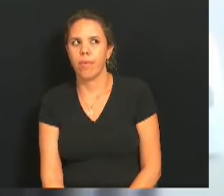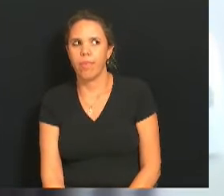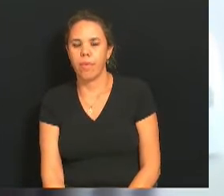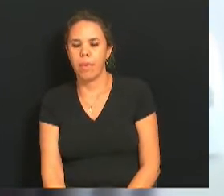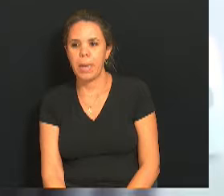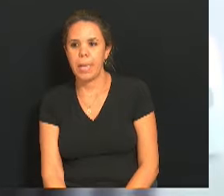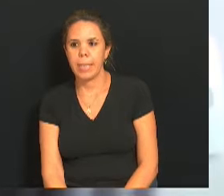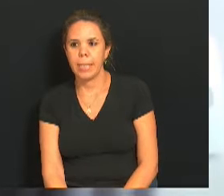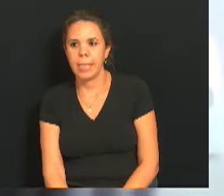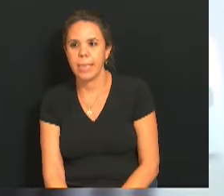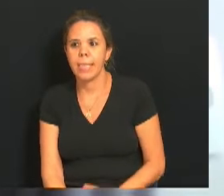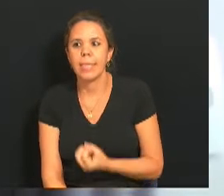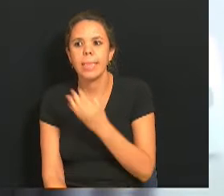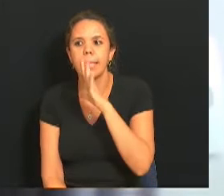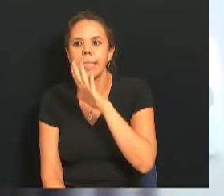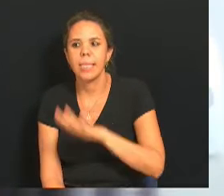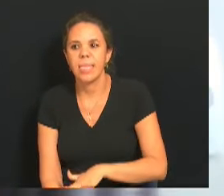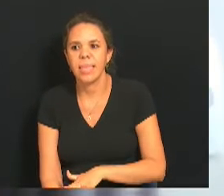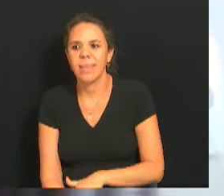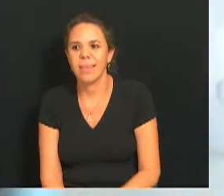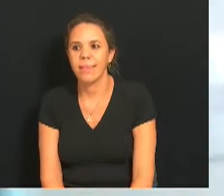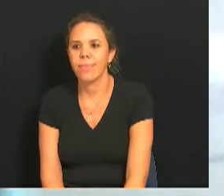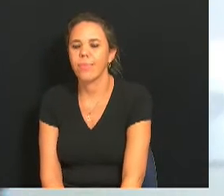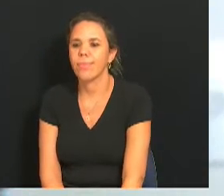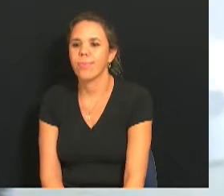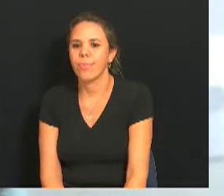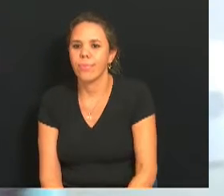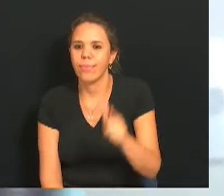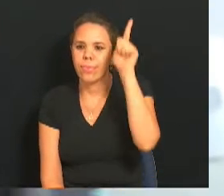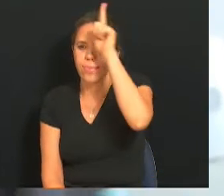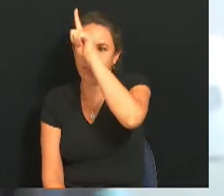Bom, boa tarde, Gustavo,